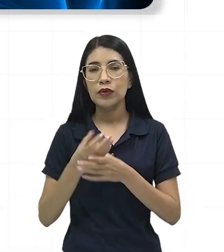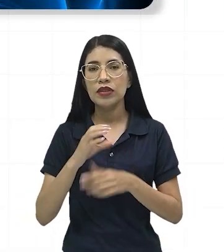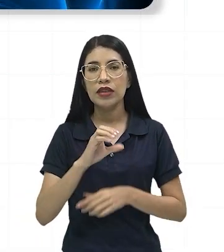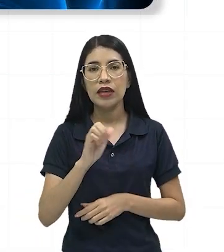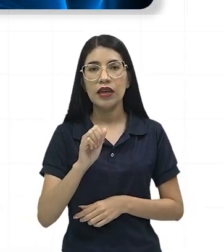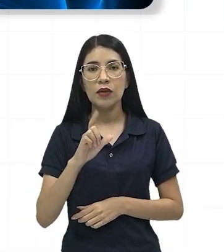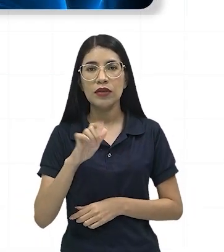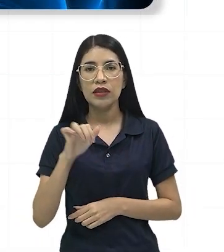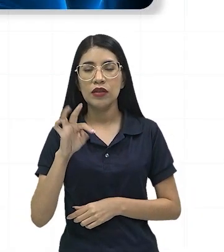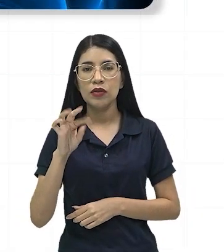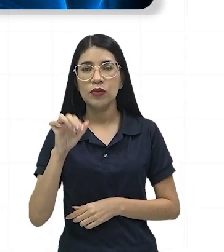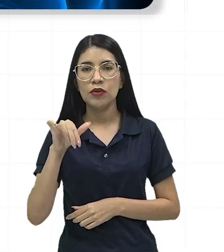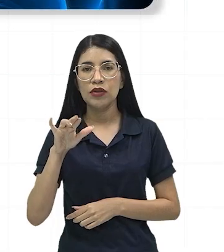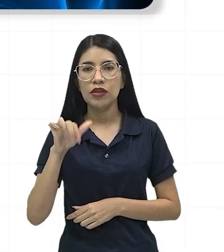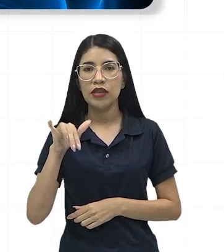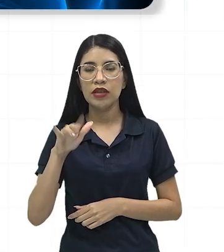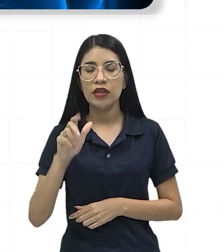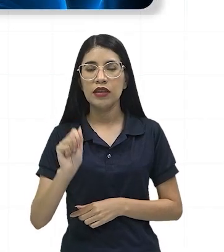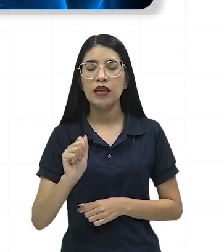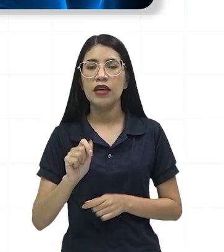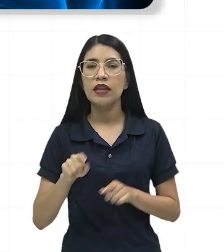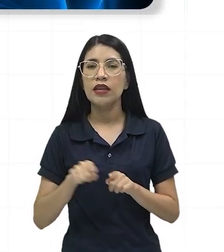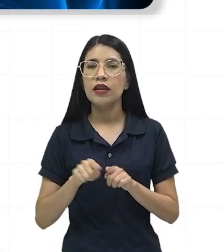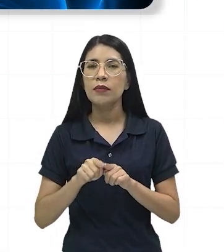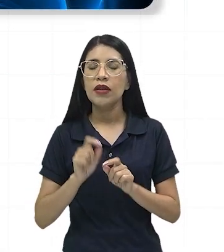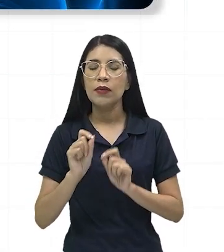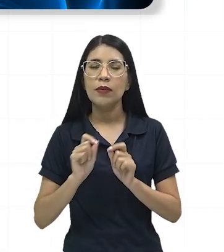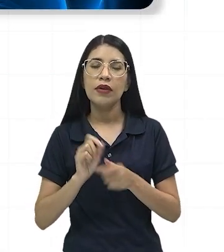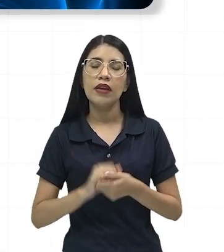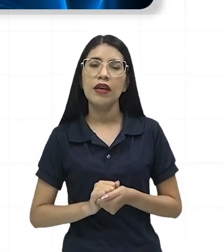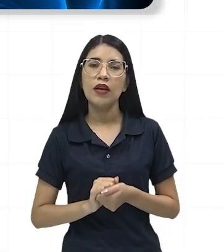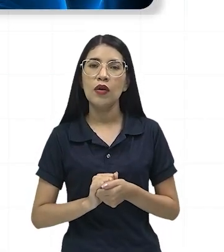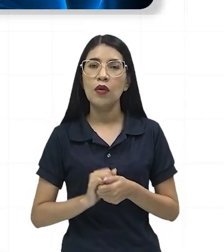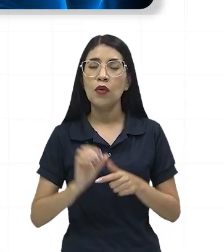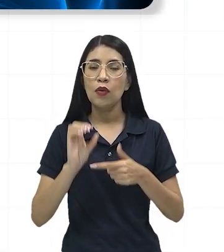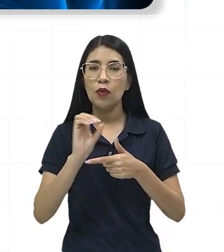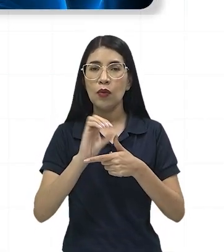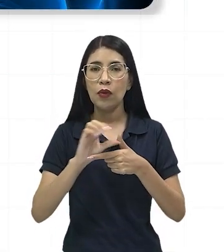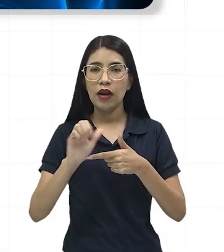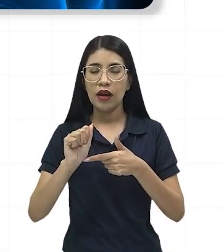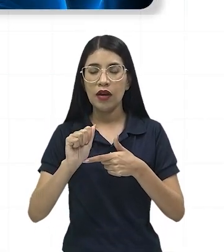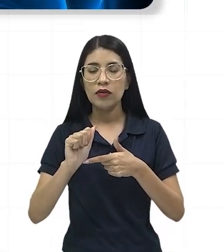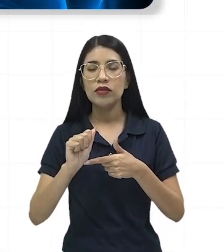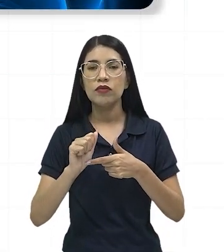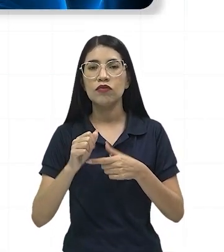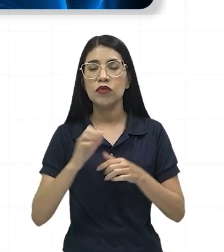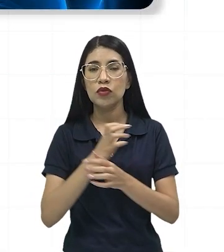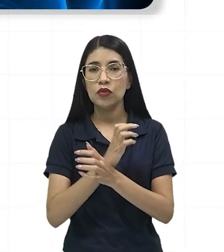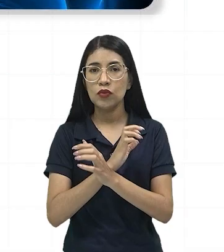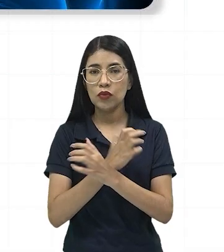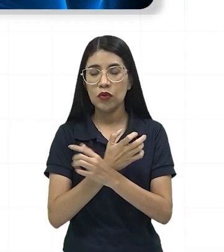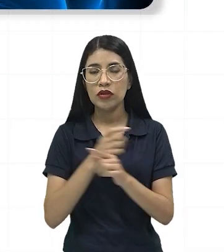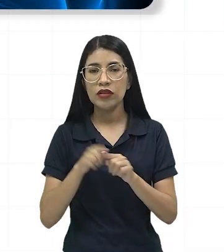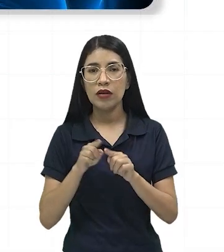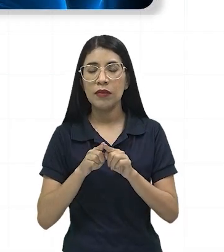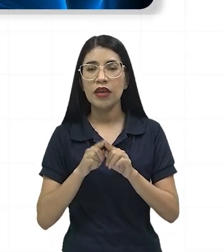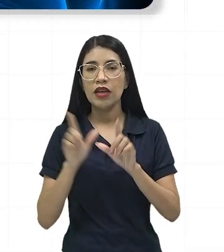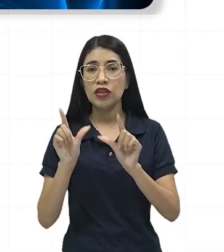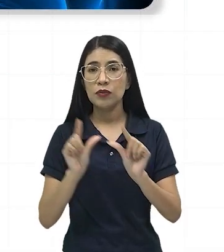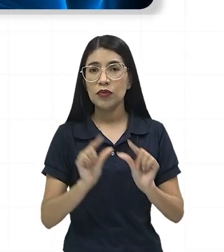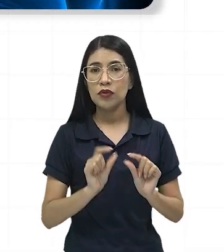a calcitonina, que promove a deposição de cálcio nos ossos, diminuindo